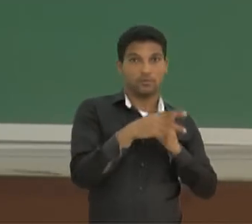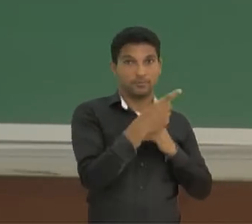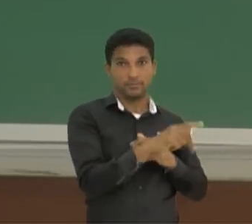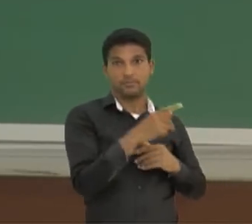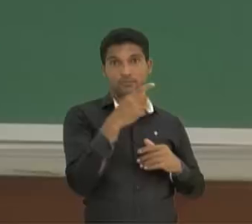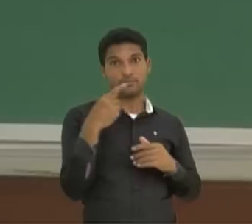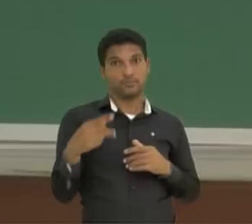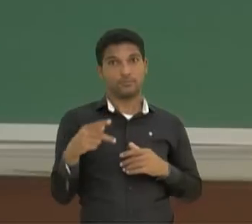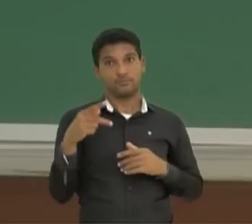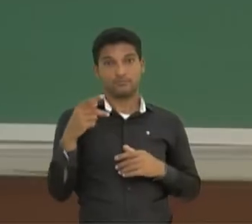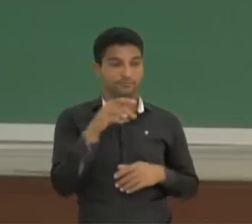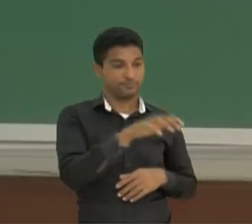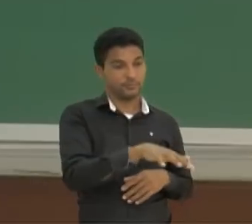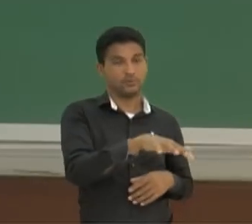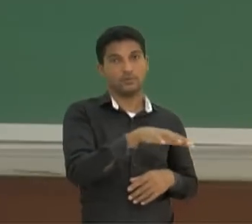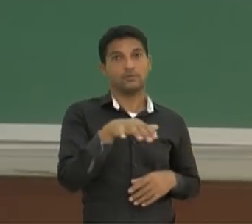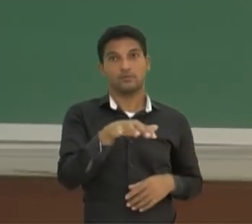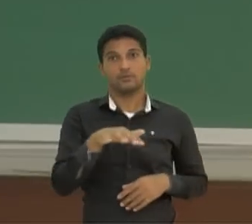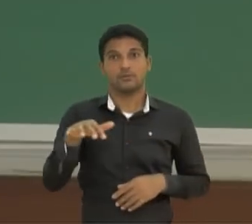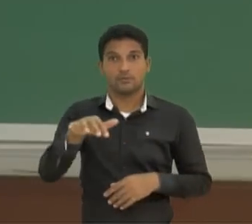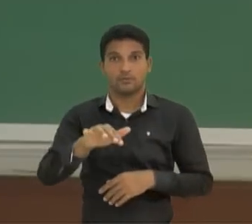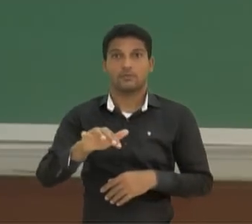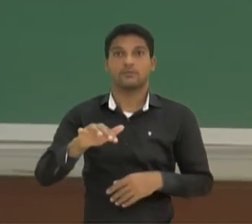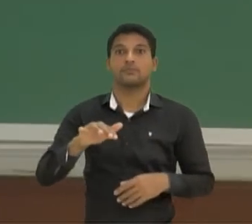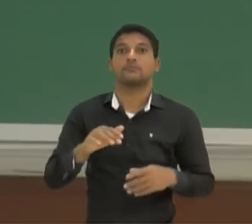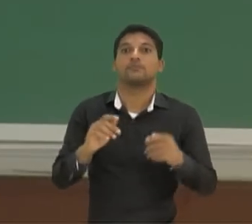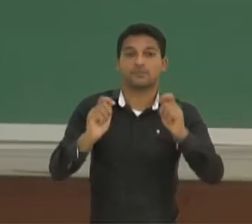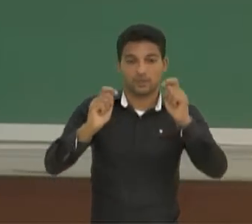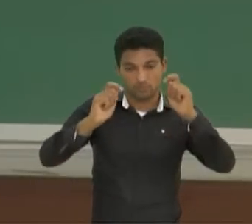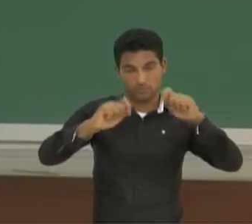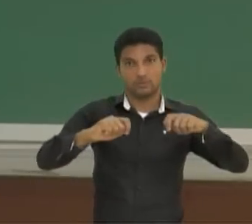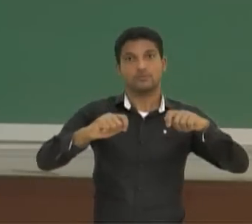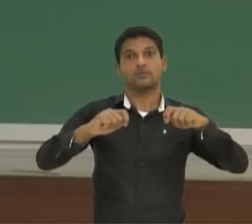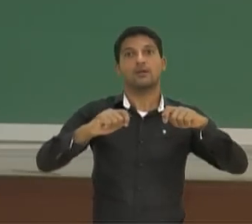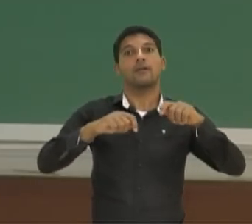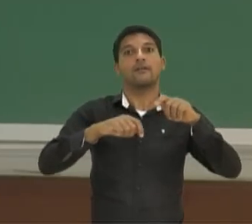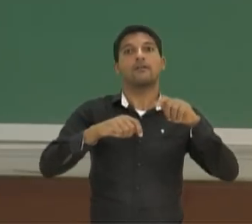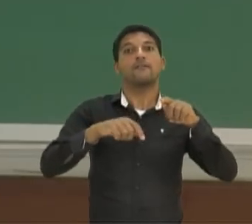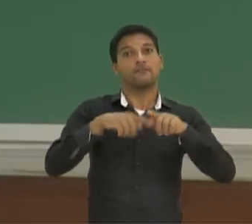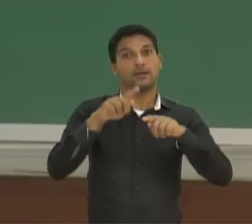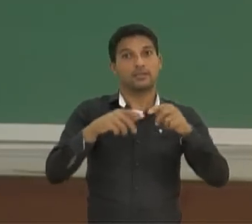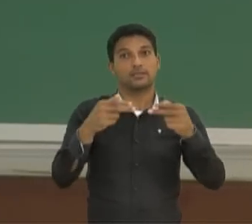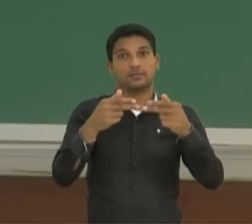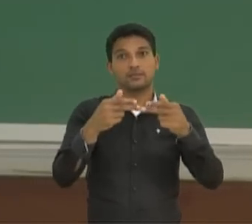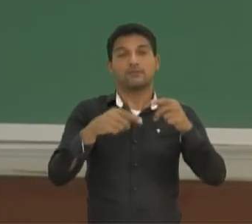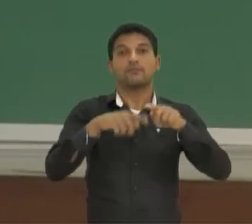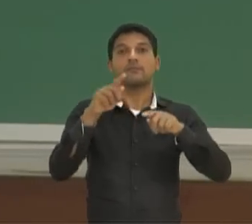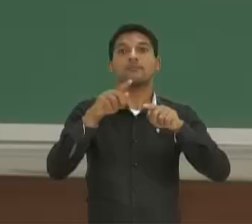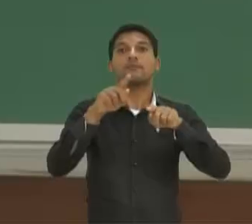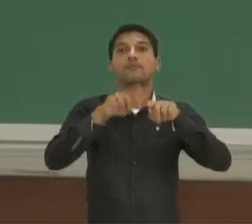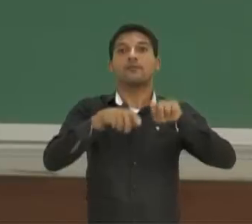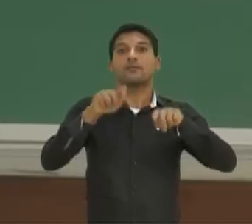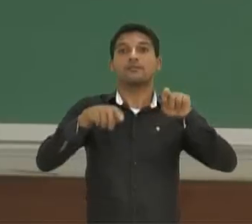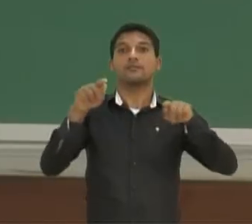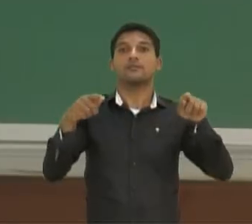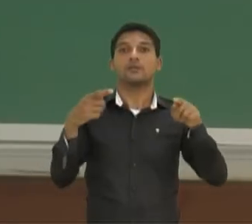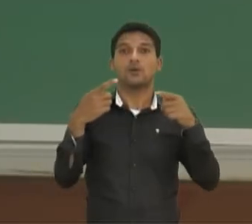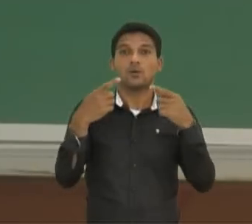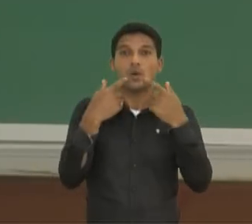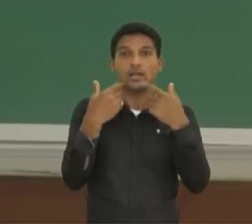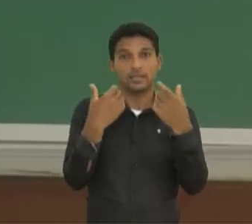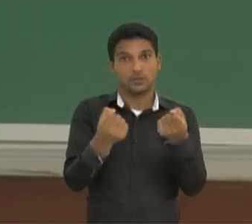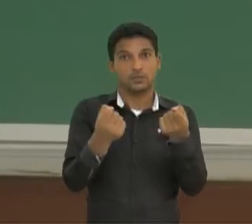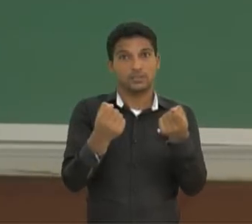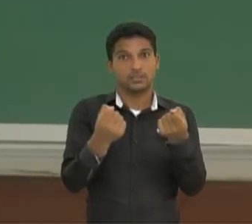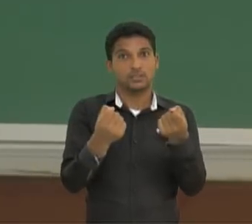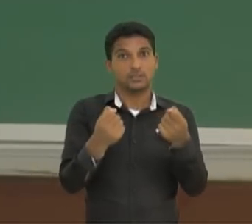dessas regiões, que aí a gente poderia sim fazer essa afirmativa. Ah, é uma variação linguística regional, porque traz características lá do bate,